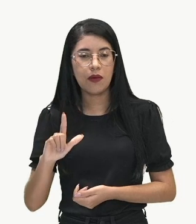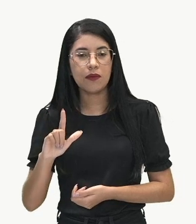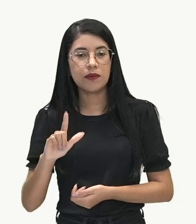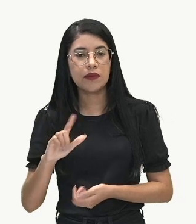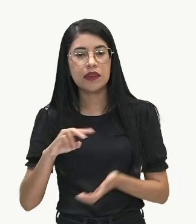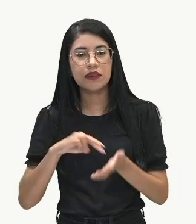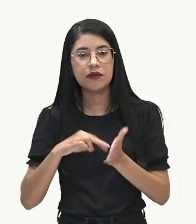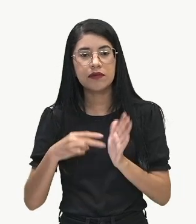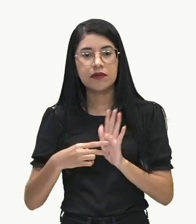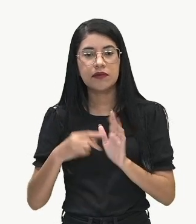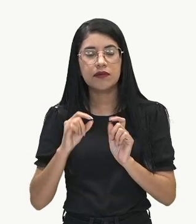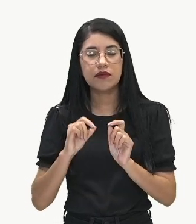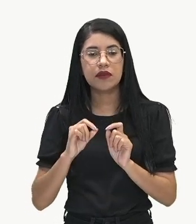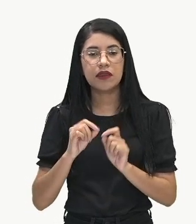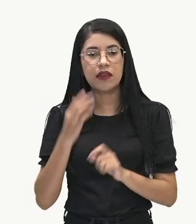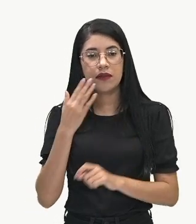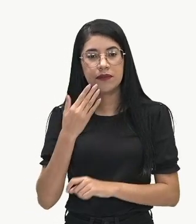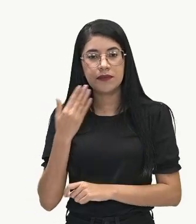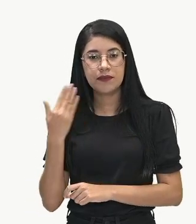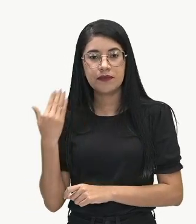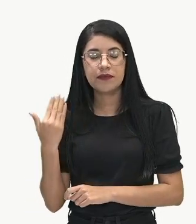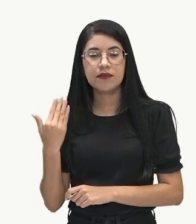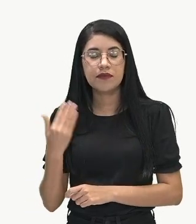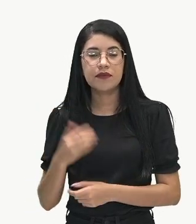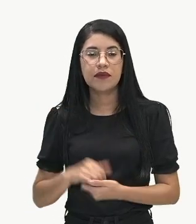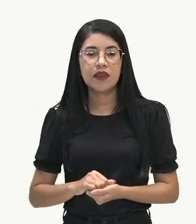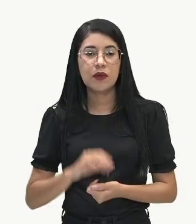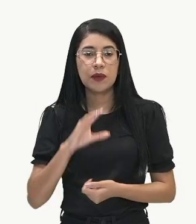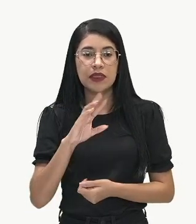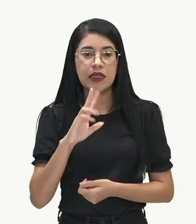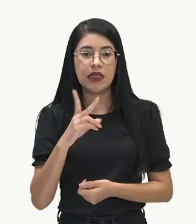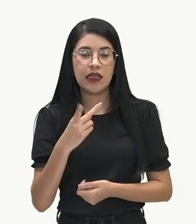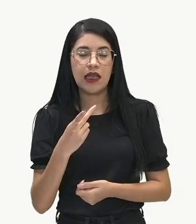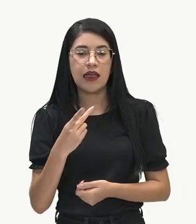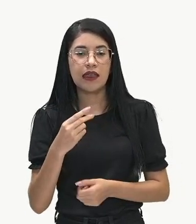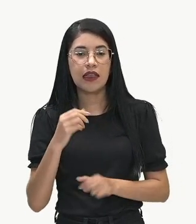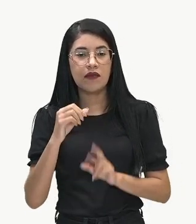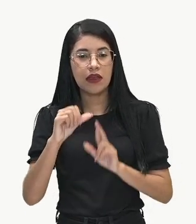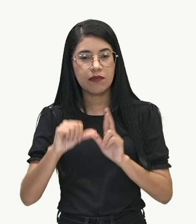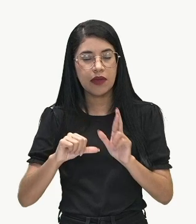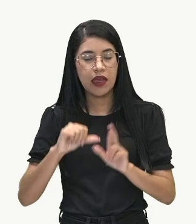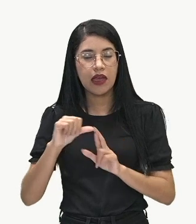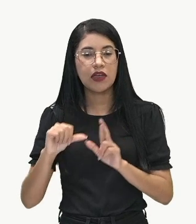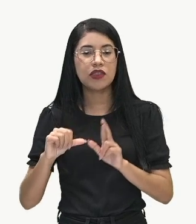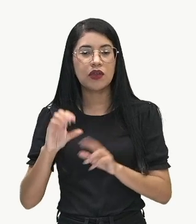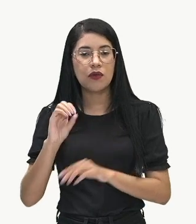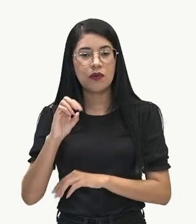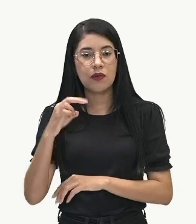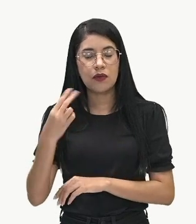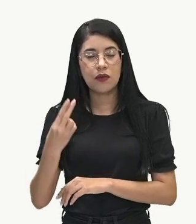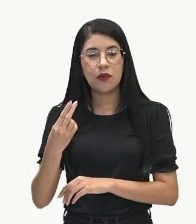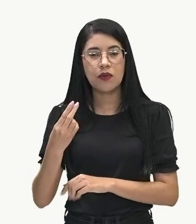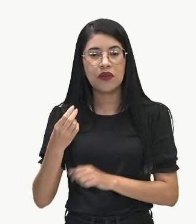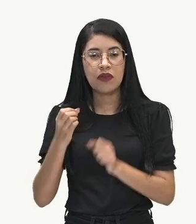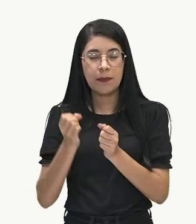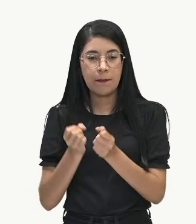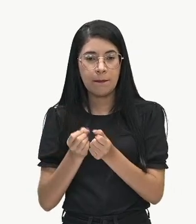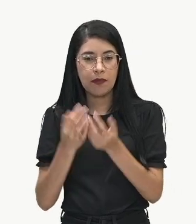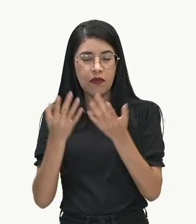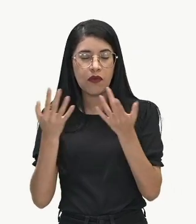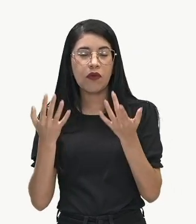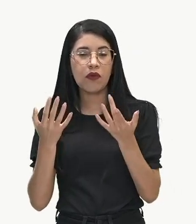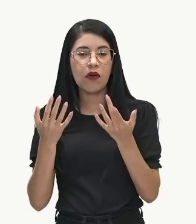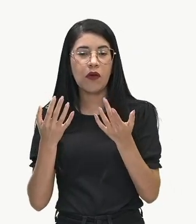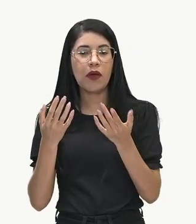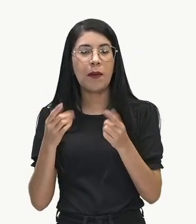1 mol desse cara aqui, que vai reagir com oxigênio, vai pegar fogo e vai liberar esse cara aqui e